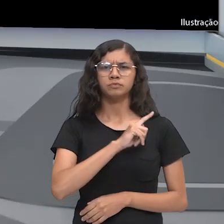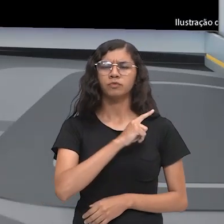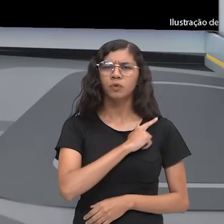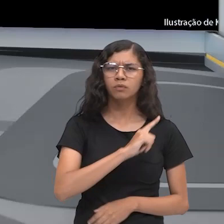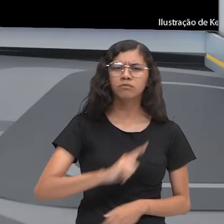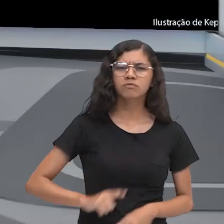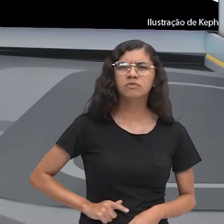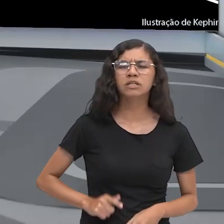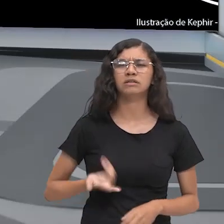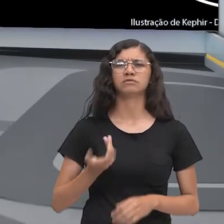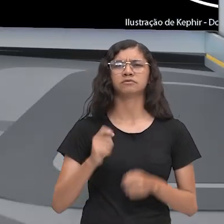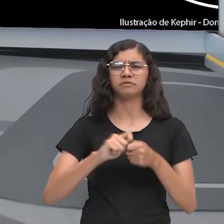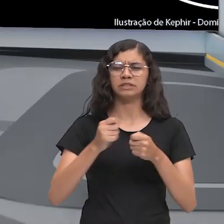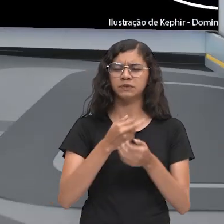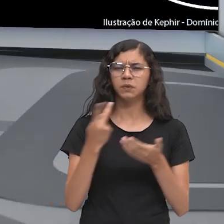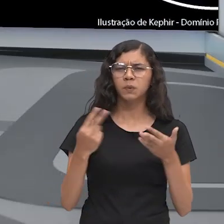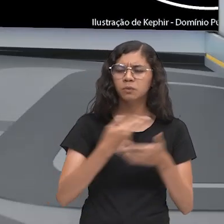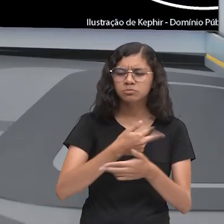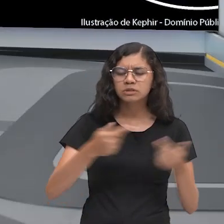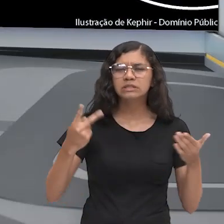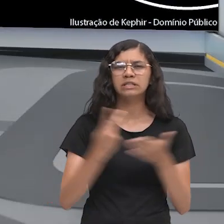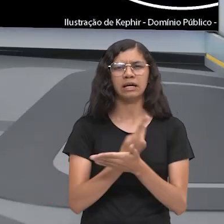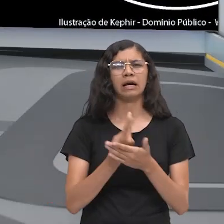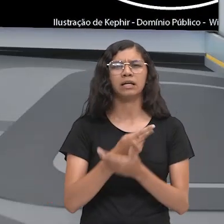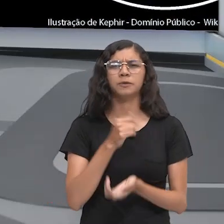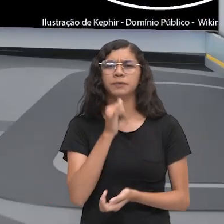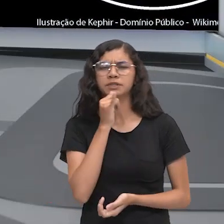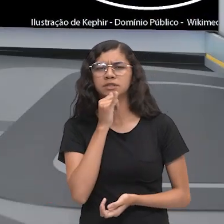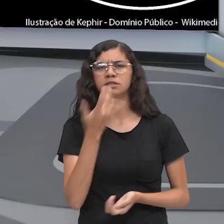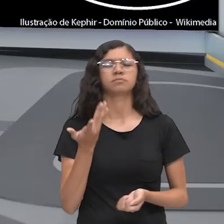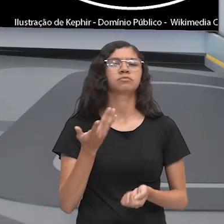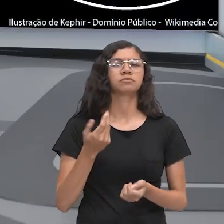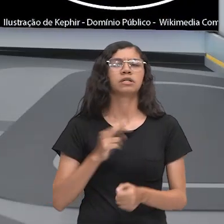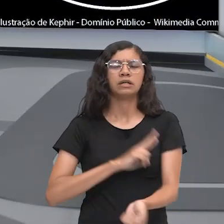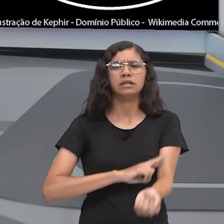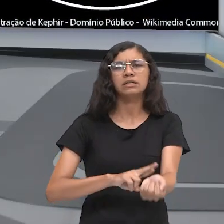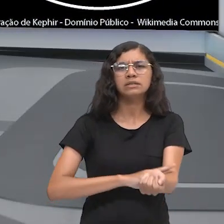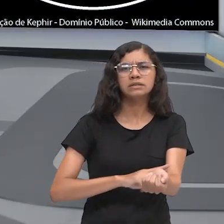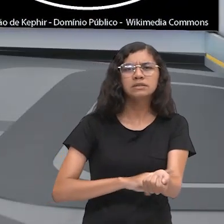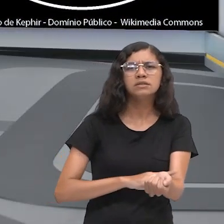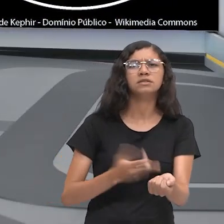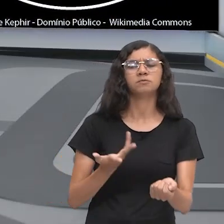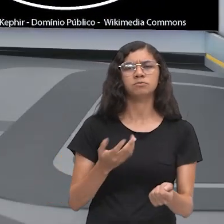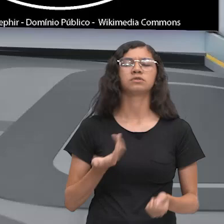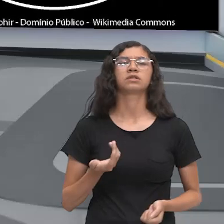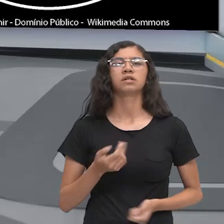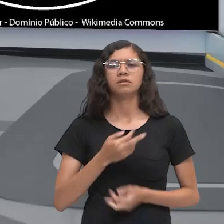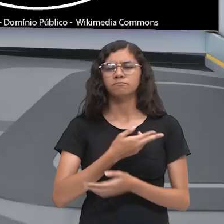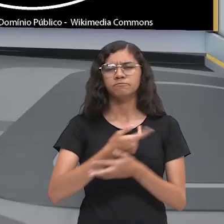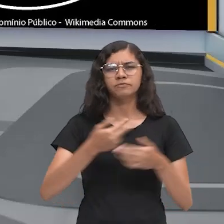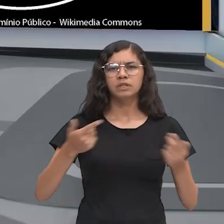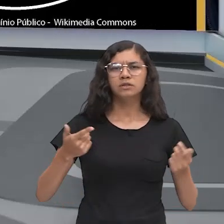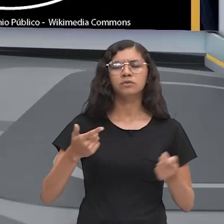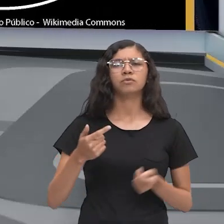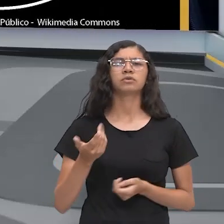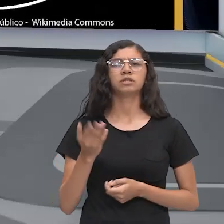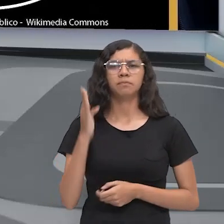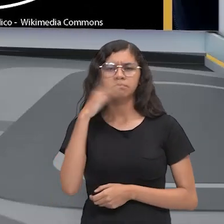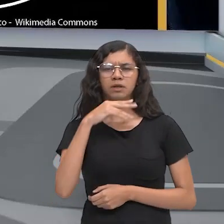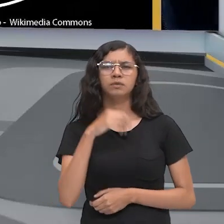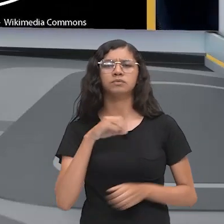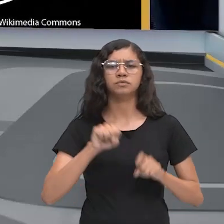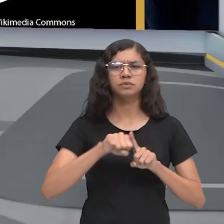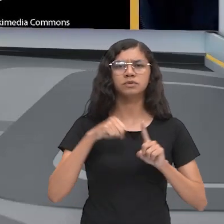a racismo, a pedofilia, a vários outros males que trazem para a